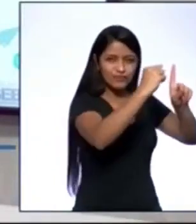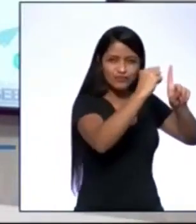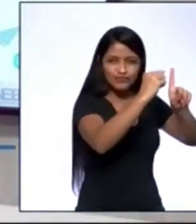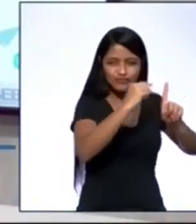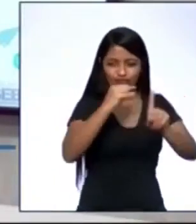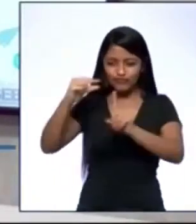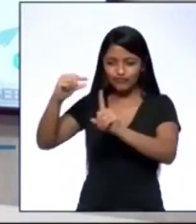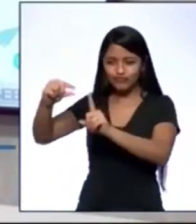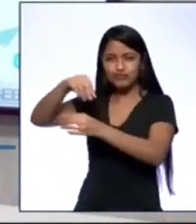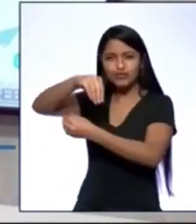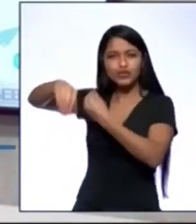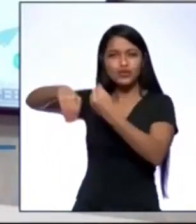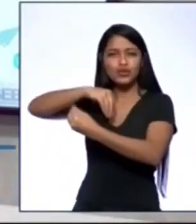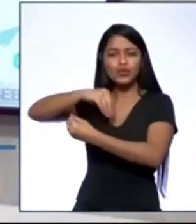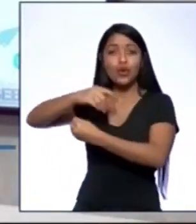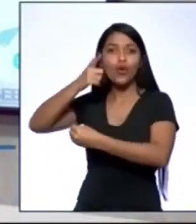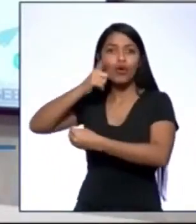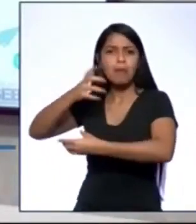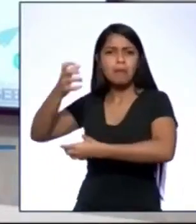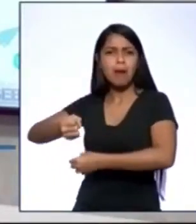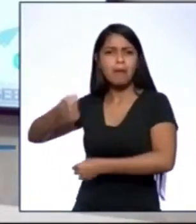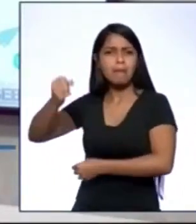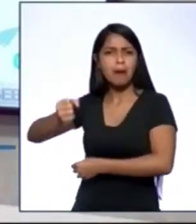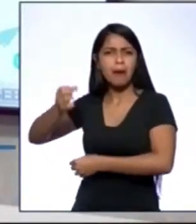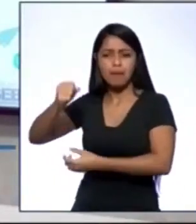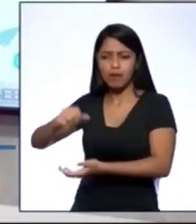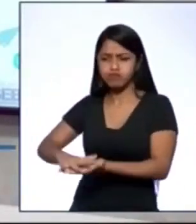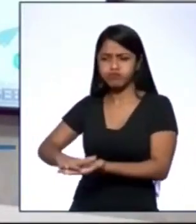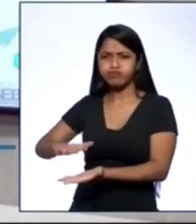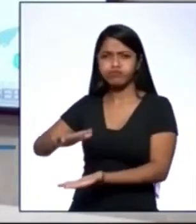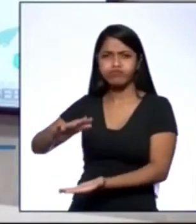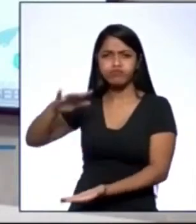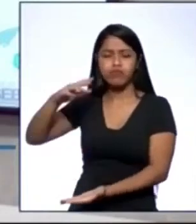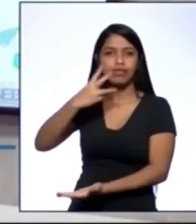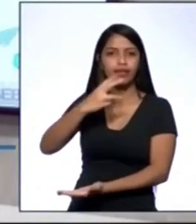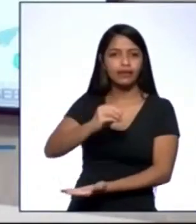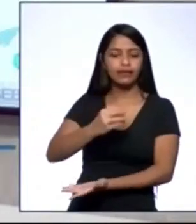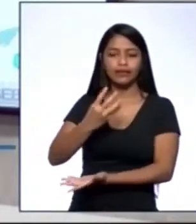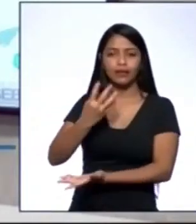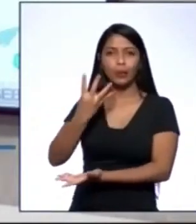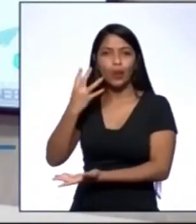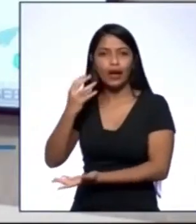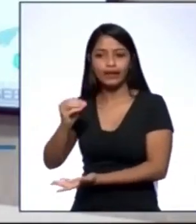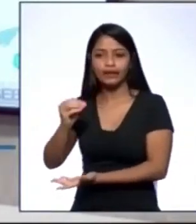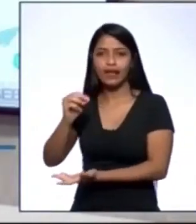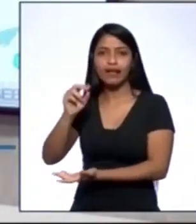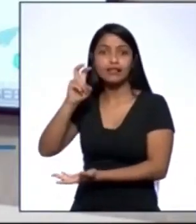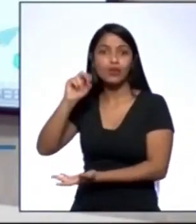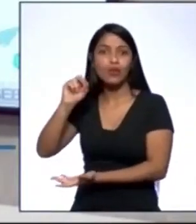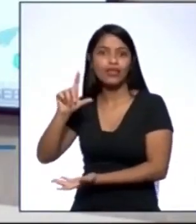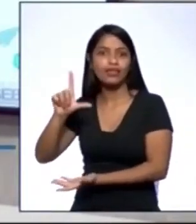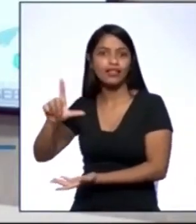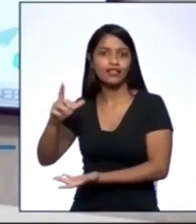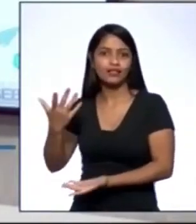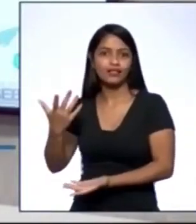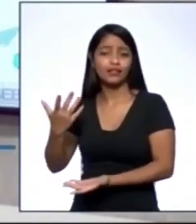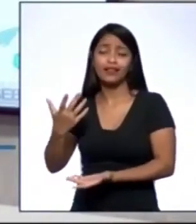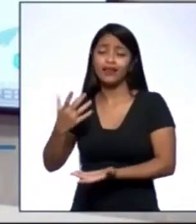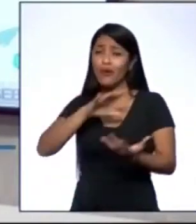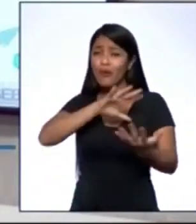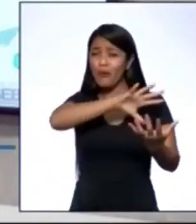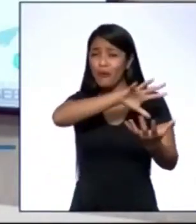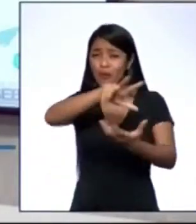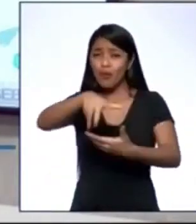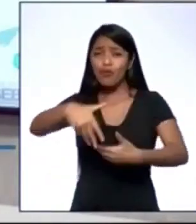30, 40, 50 litros de leite por dia? Se fala, amigos, que a fome no mundo não é falta de alimento, e